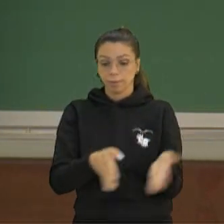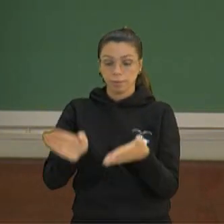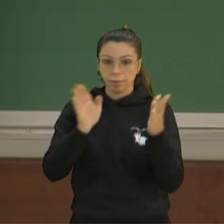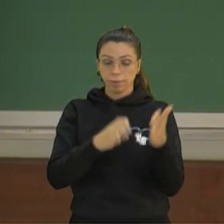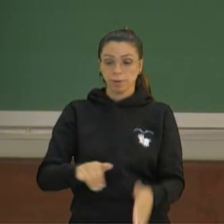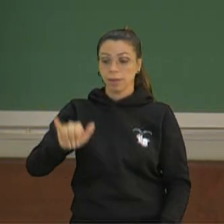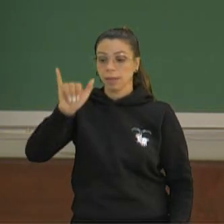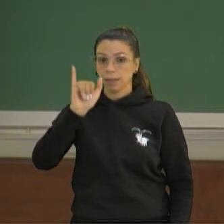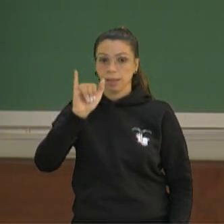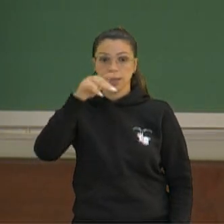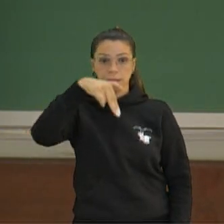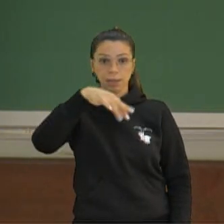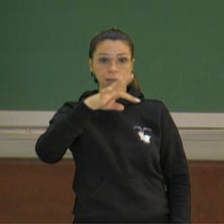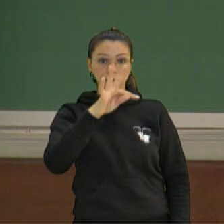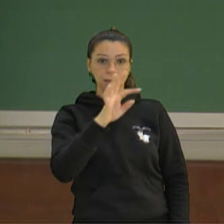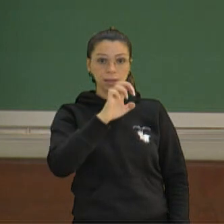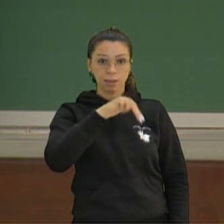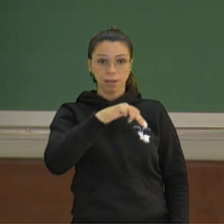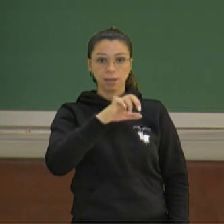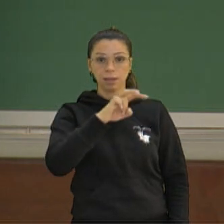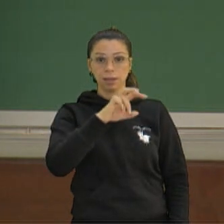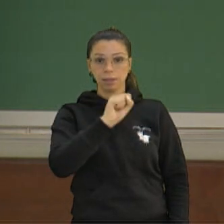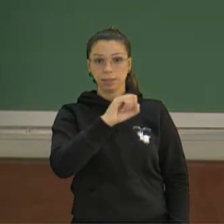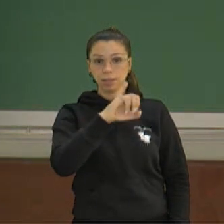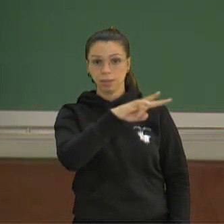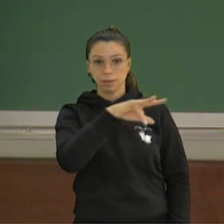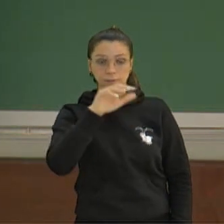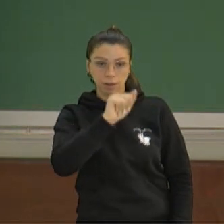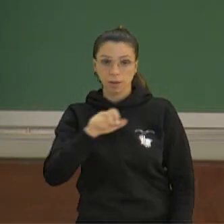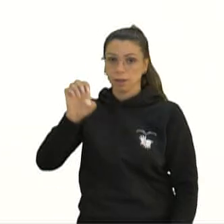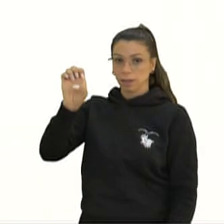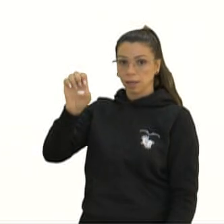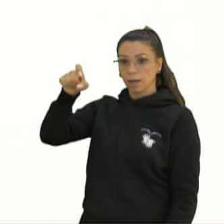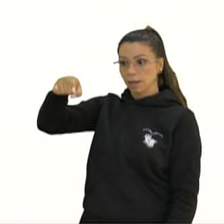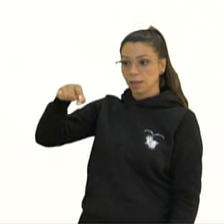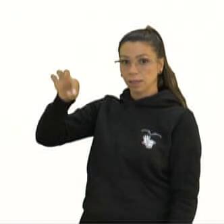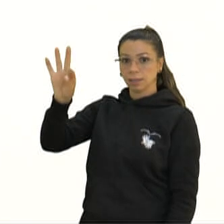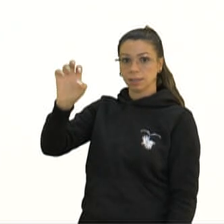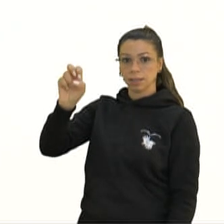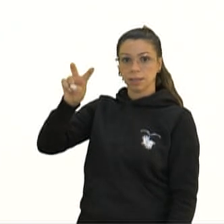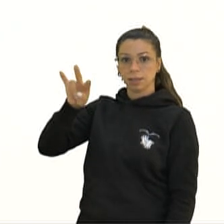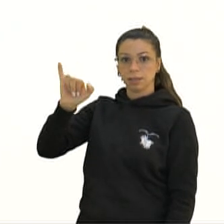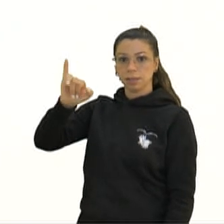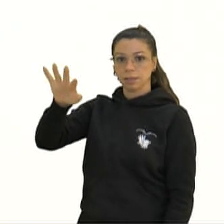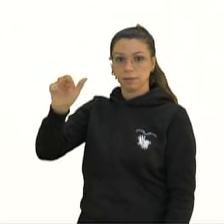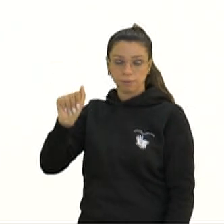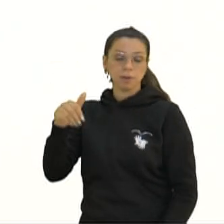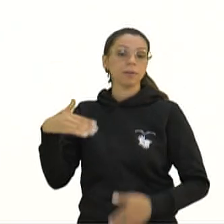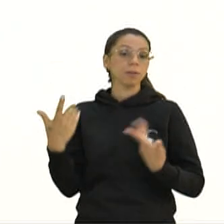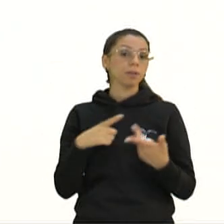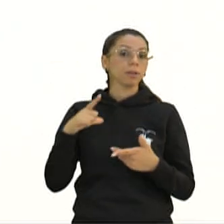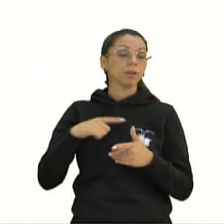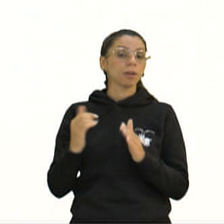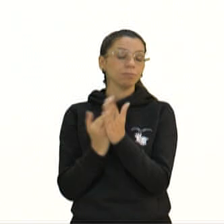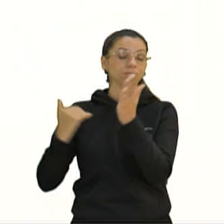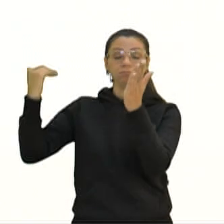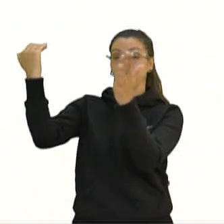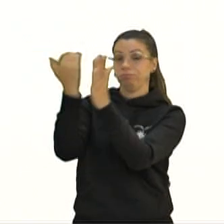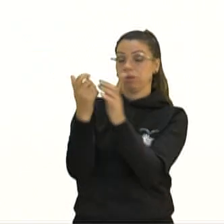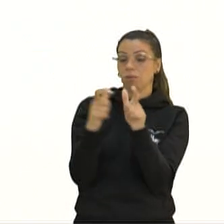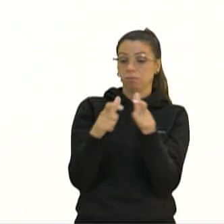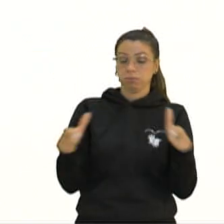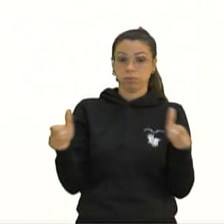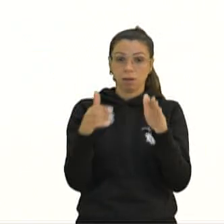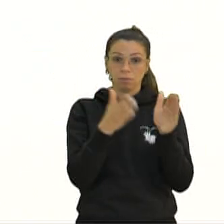refere-se a intensivo e E a extensivo. Então, vamos lá. Sistema que apresenta alta produtividade